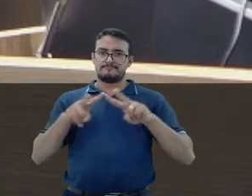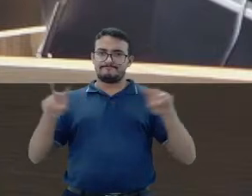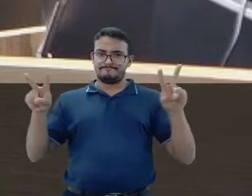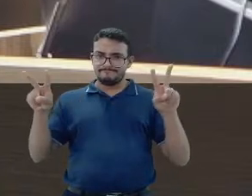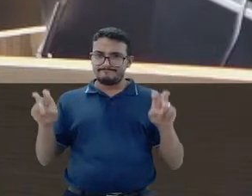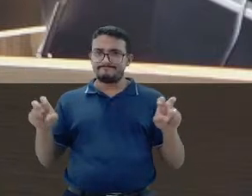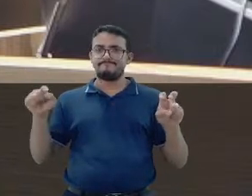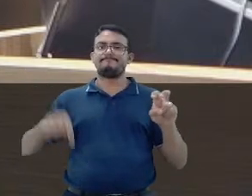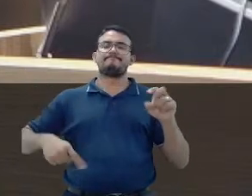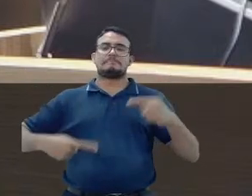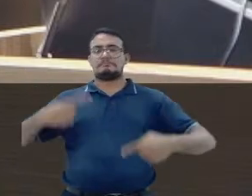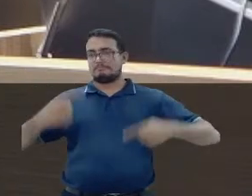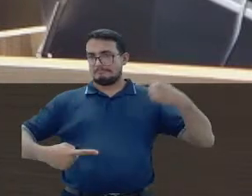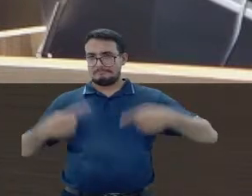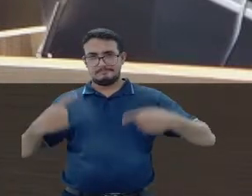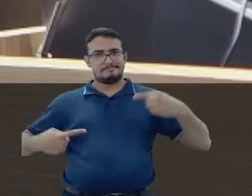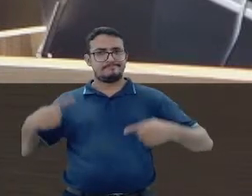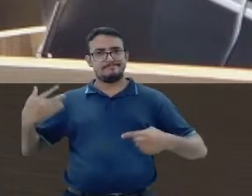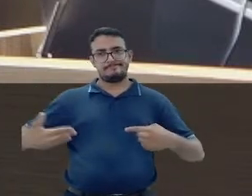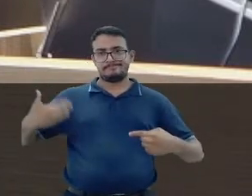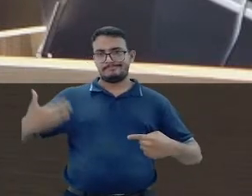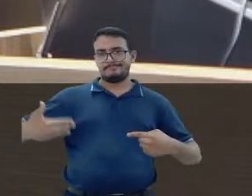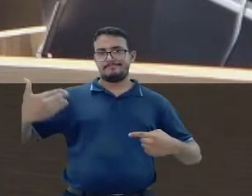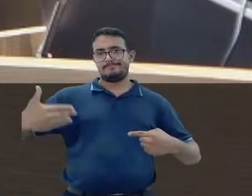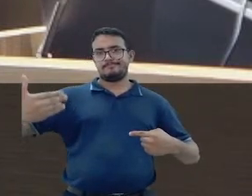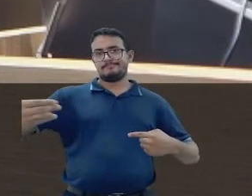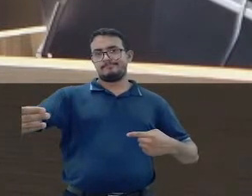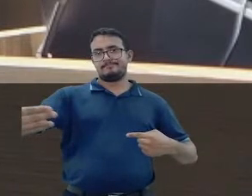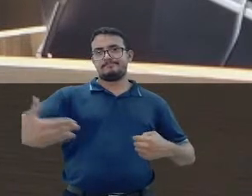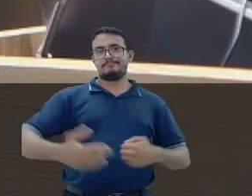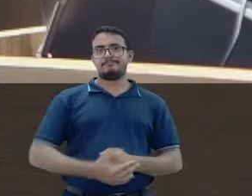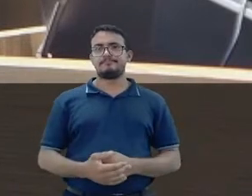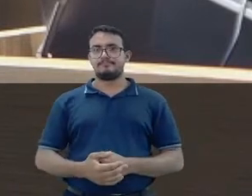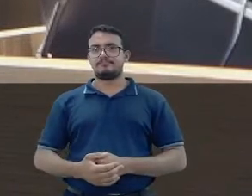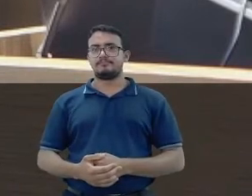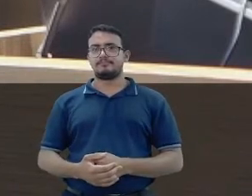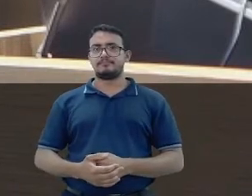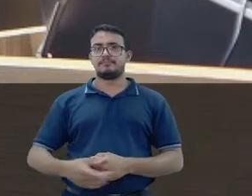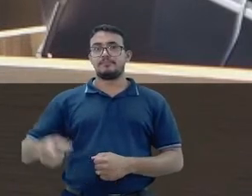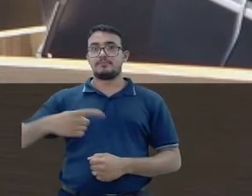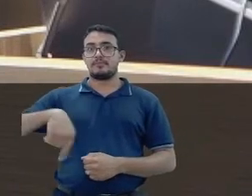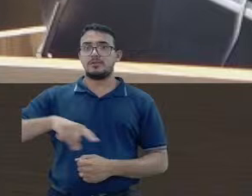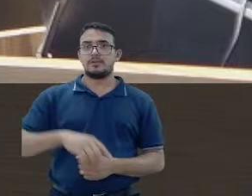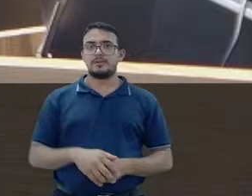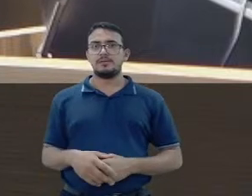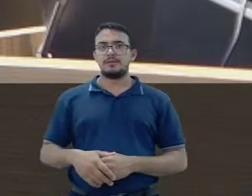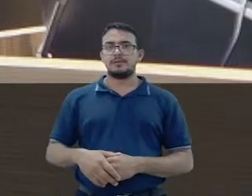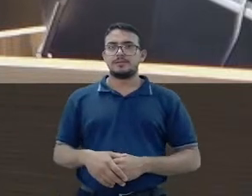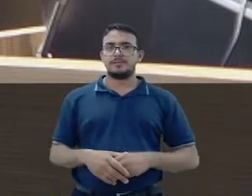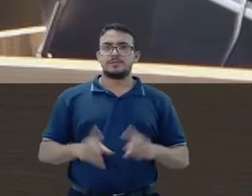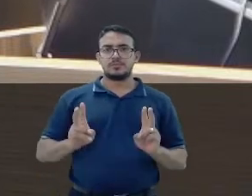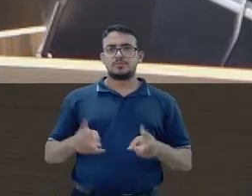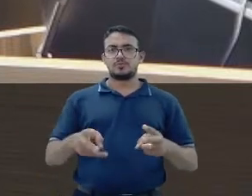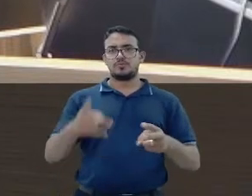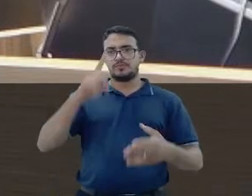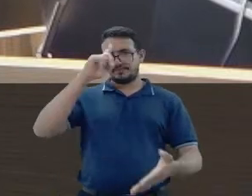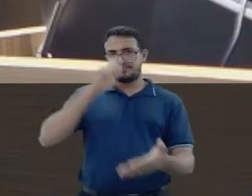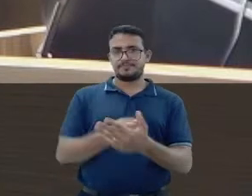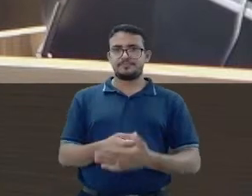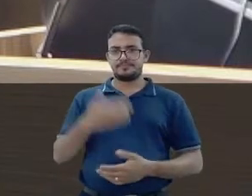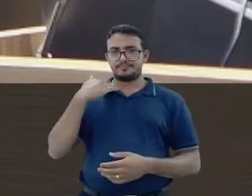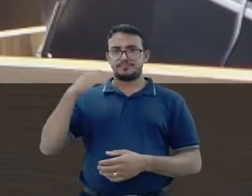enfrentado aqui e debatido. Por que nós estamos, com o devido respeito, mantendo a decisão de primeiro grau? Pelos